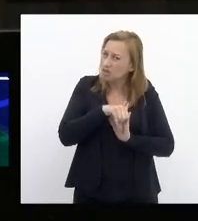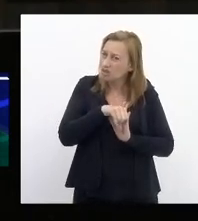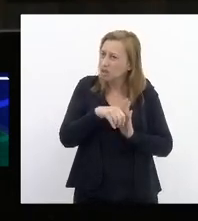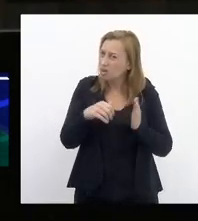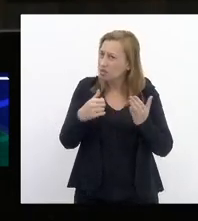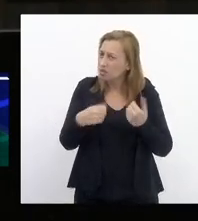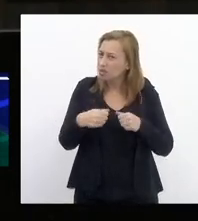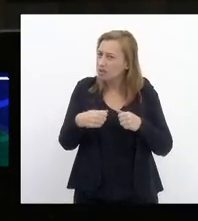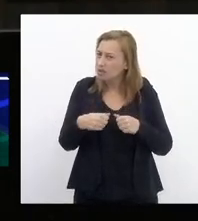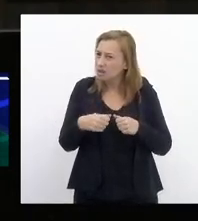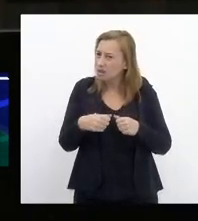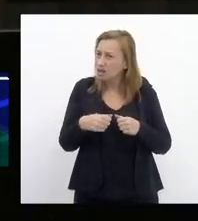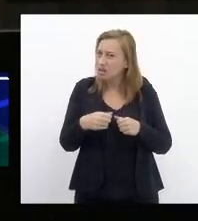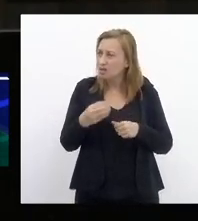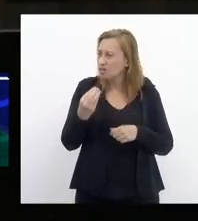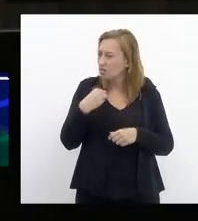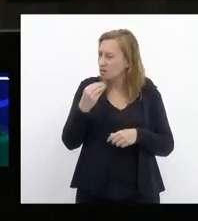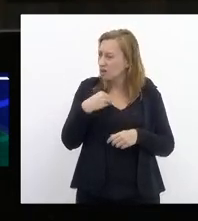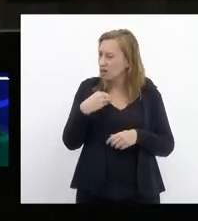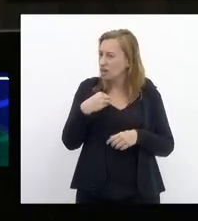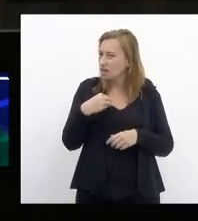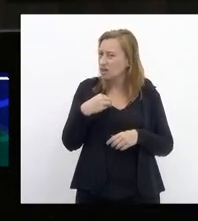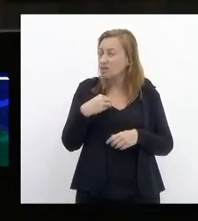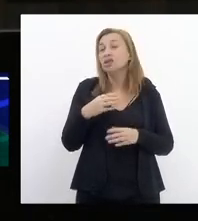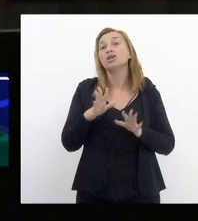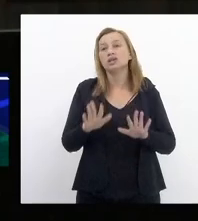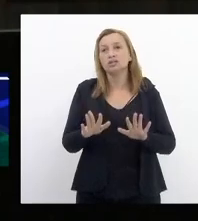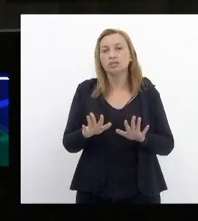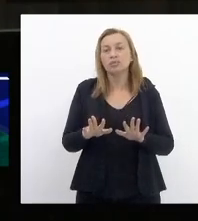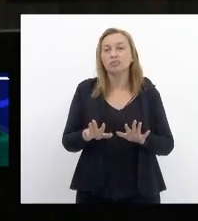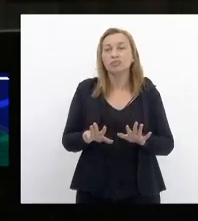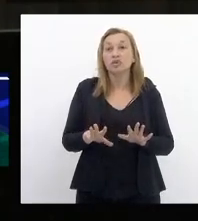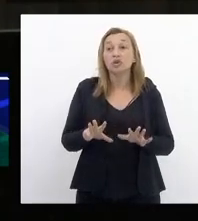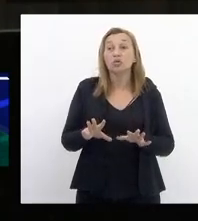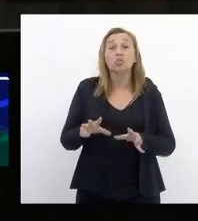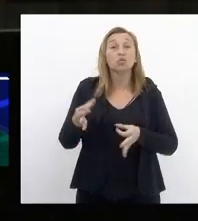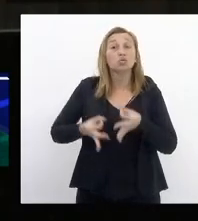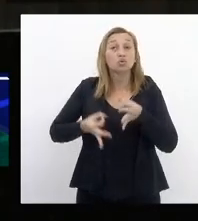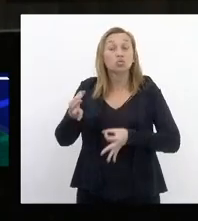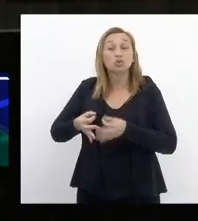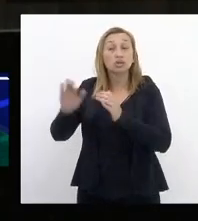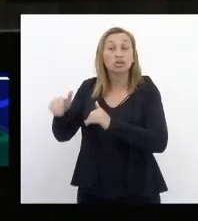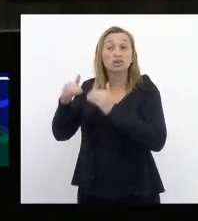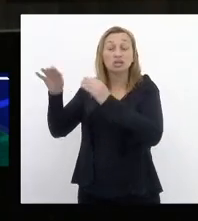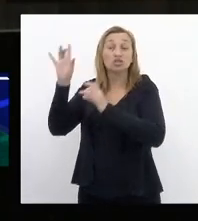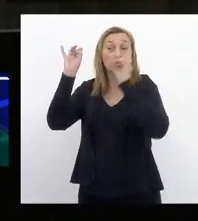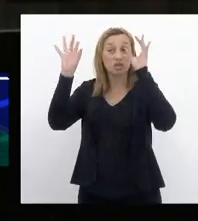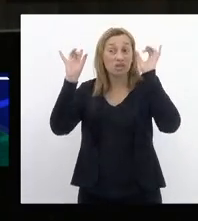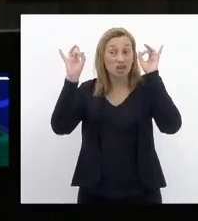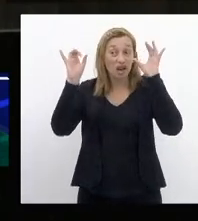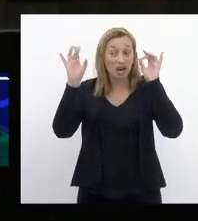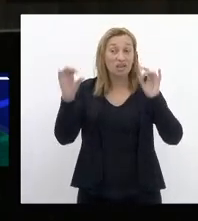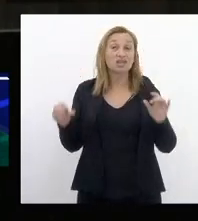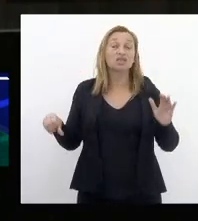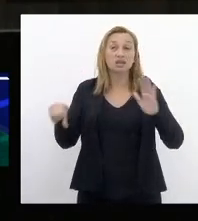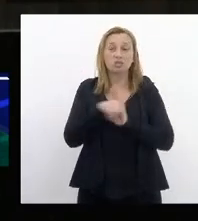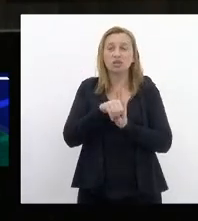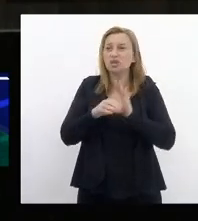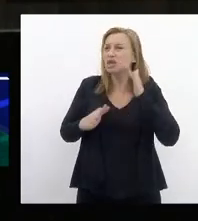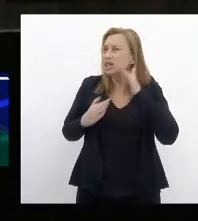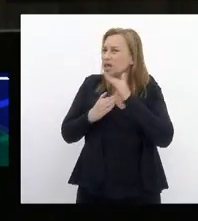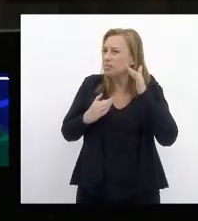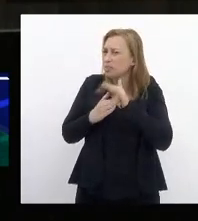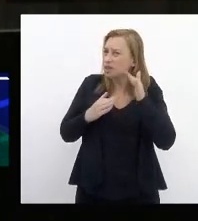medida restritiva de liberdade? E aí surge os juizados especiais criminais que limitam